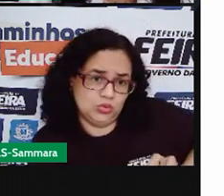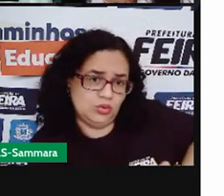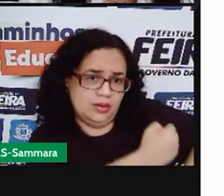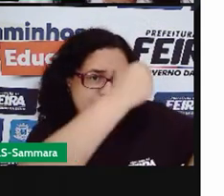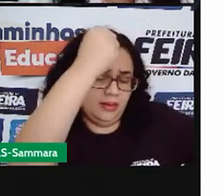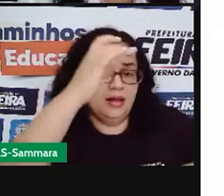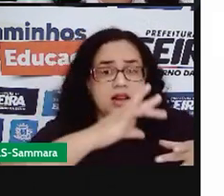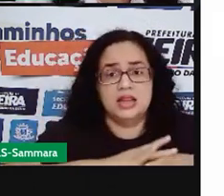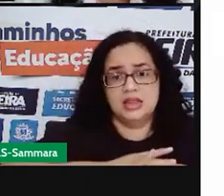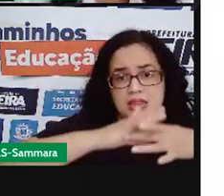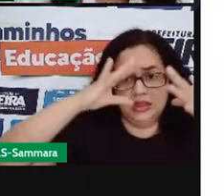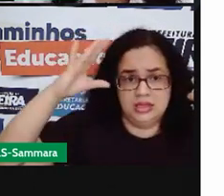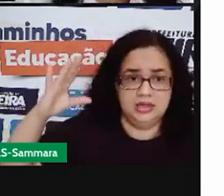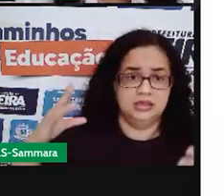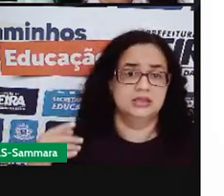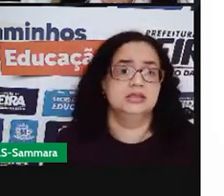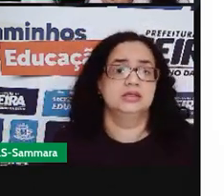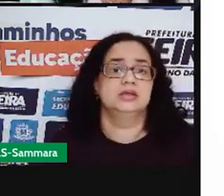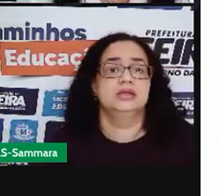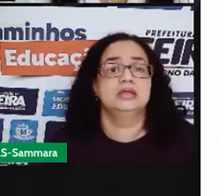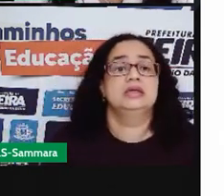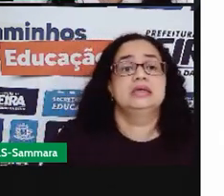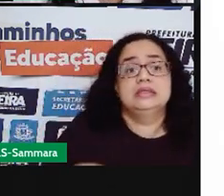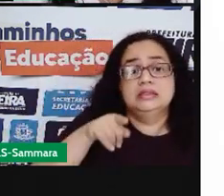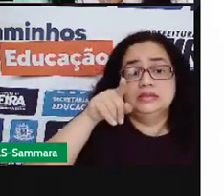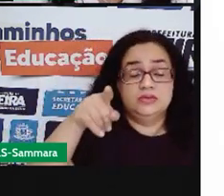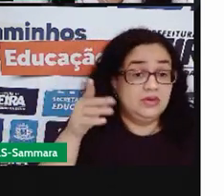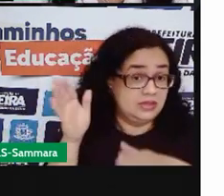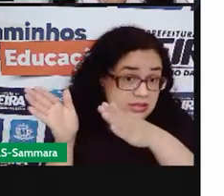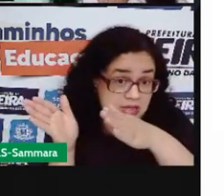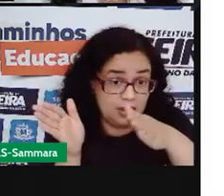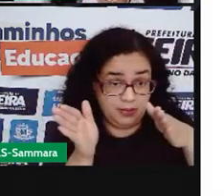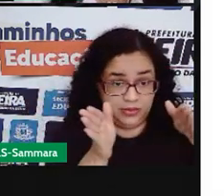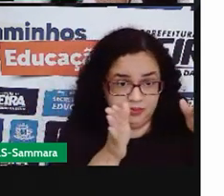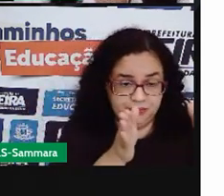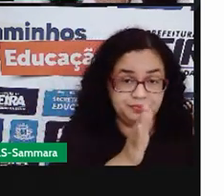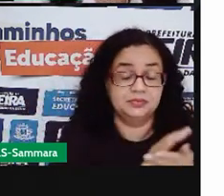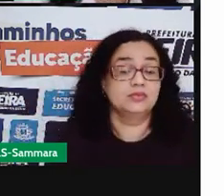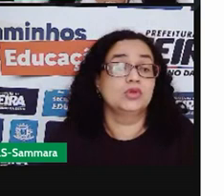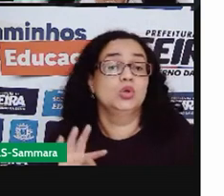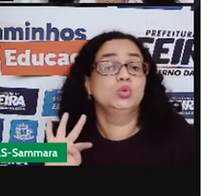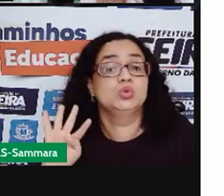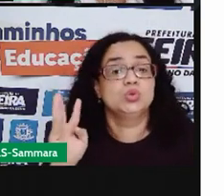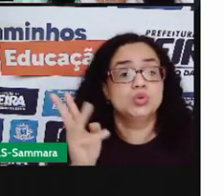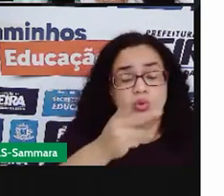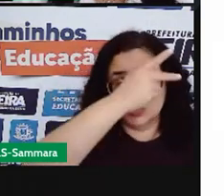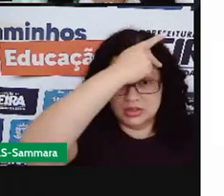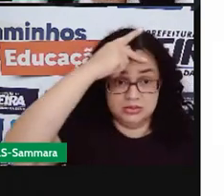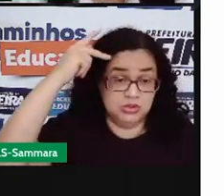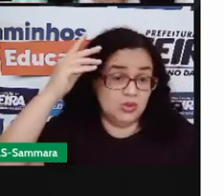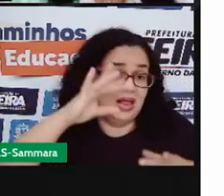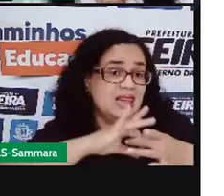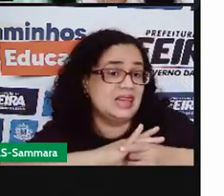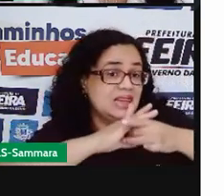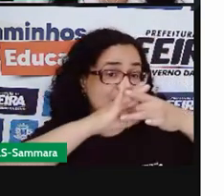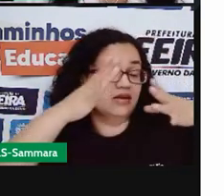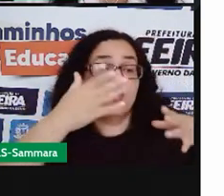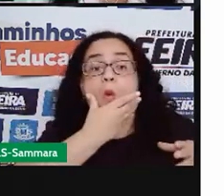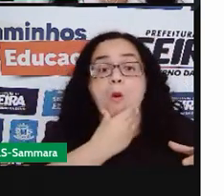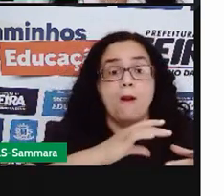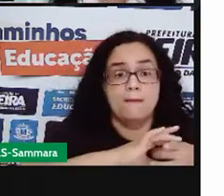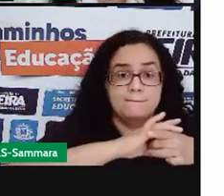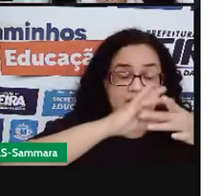a independência? Justamente, foi nessa época aí. Todo homem livre e maior de